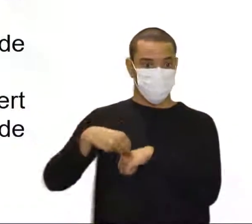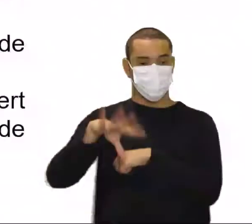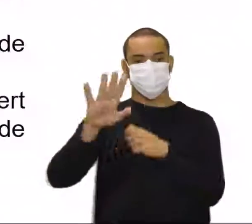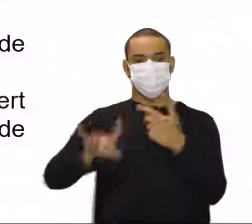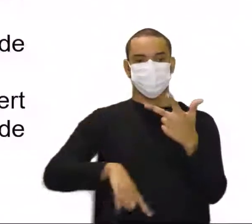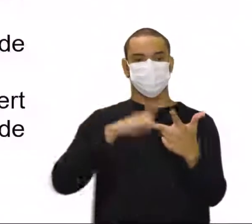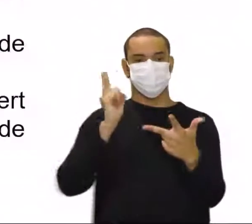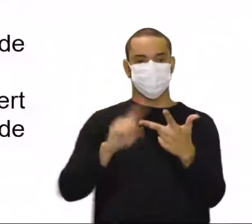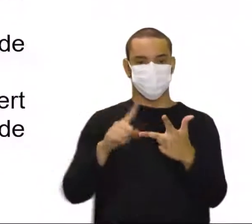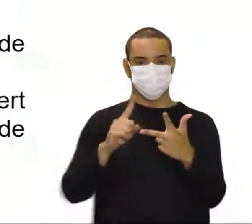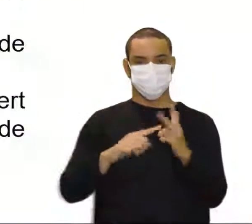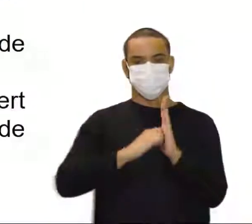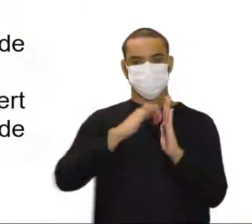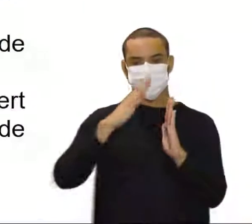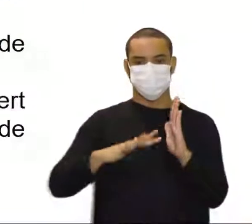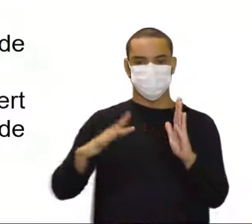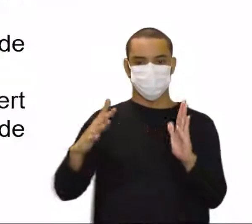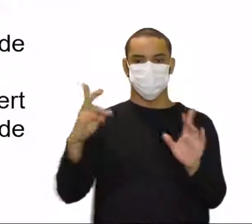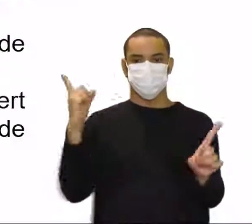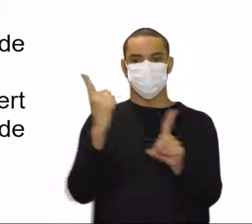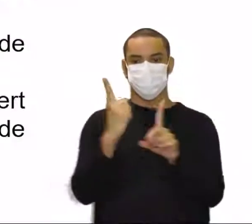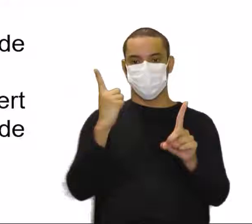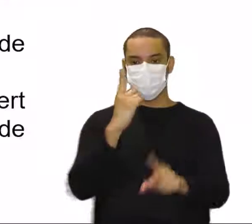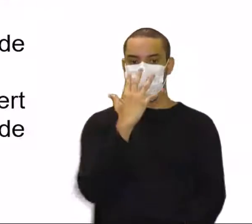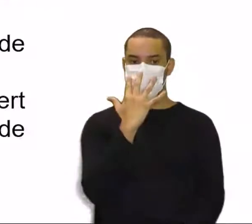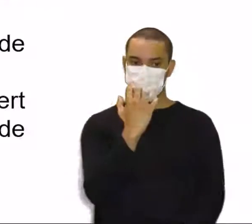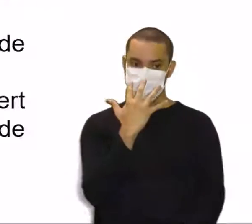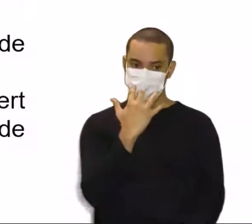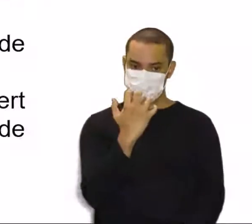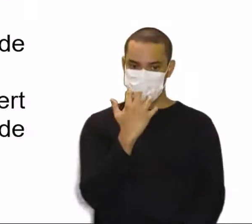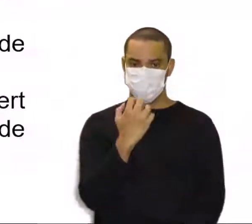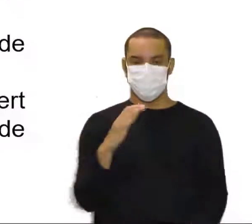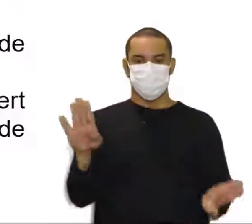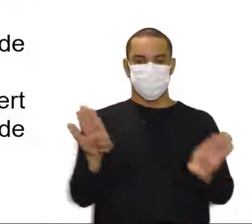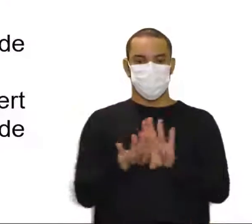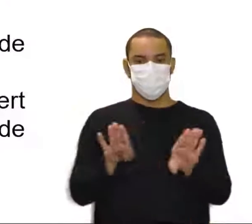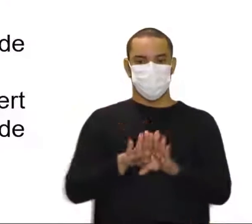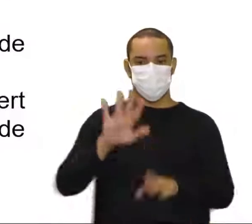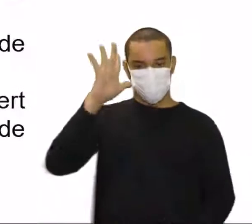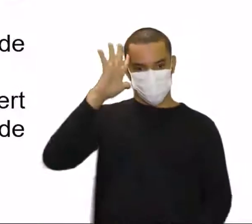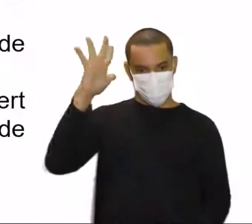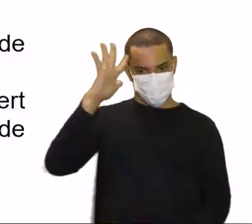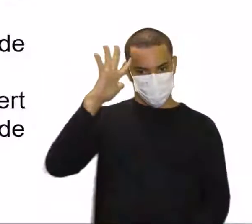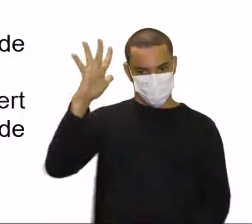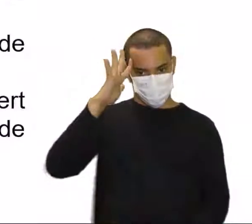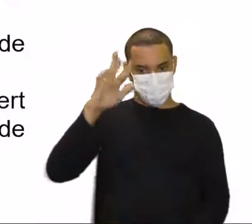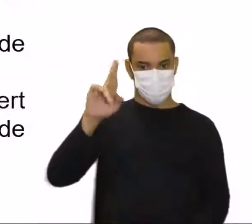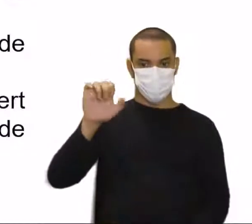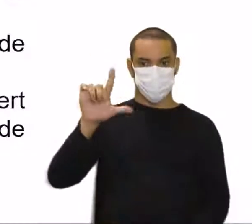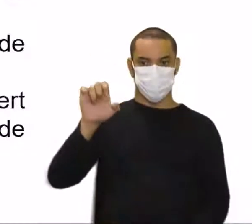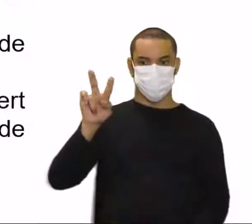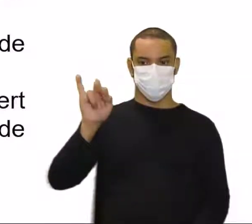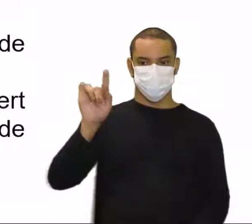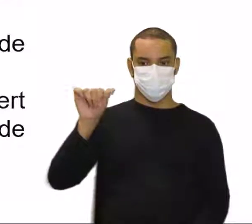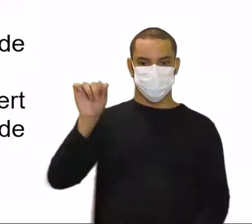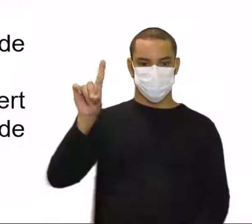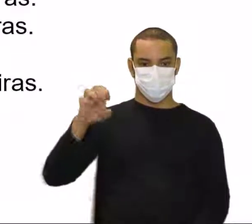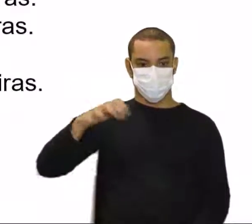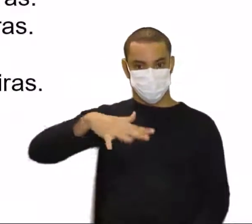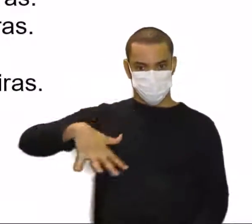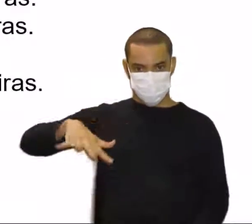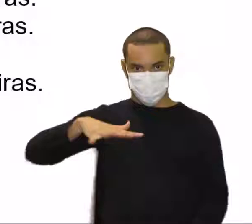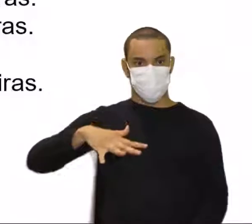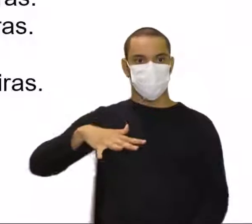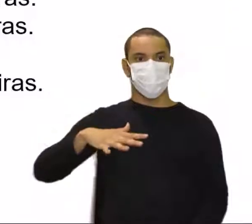3. Estas ondas foram previstas por Albert Einstein em sua teoria da relatividade geral. E aqui,